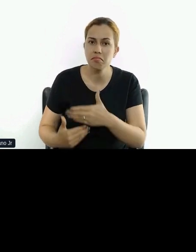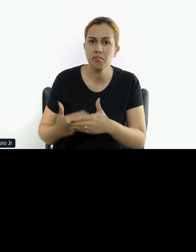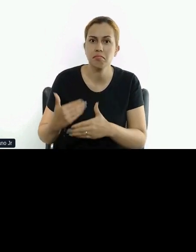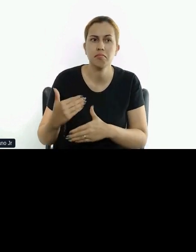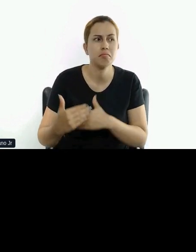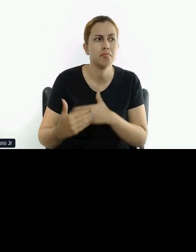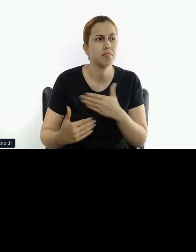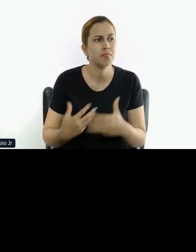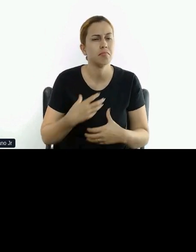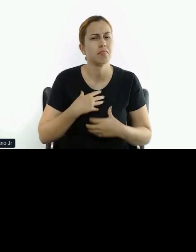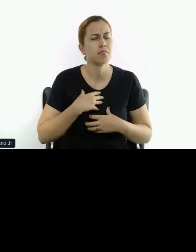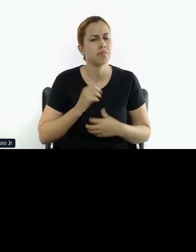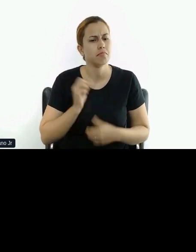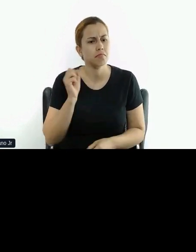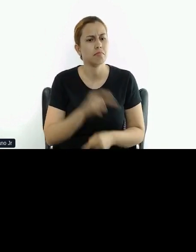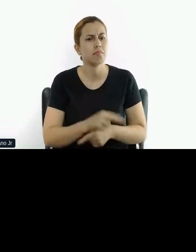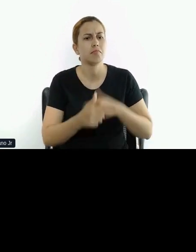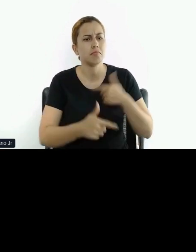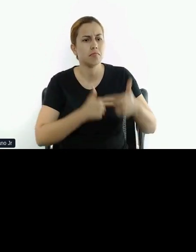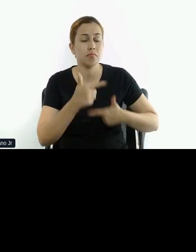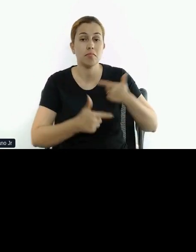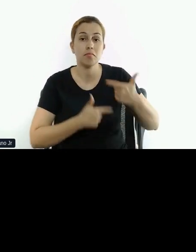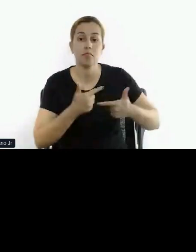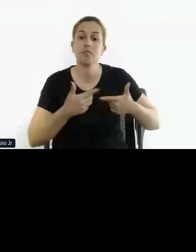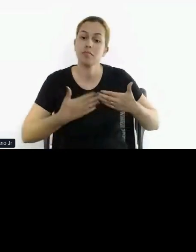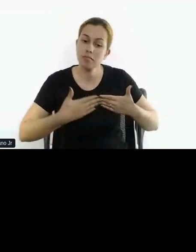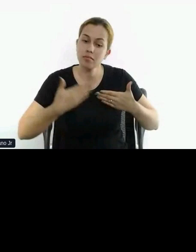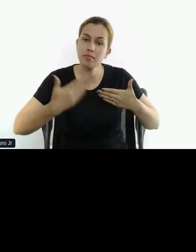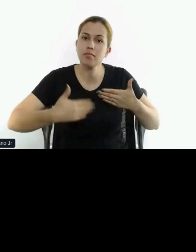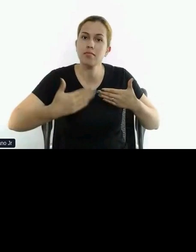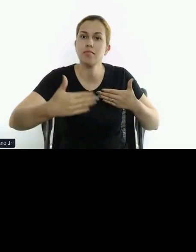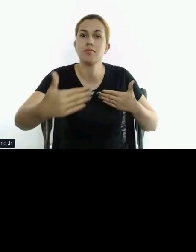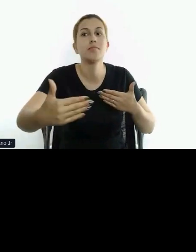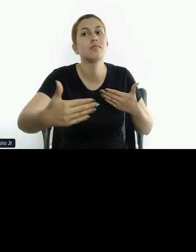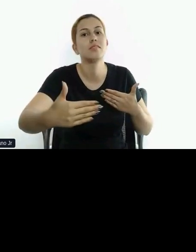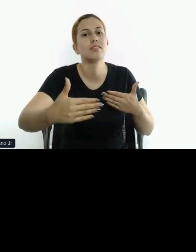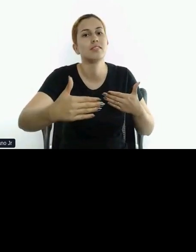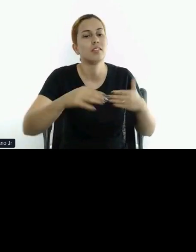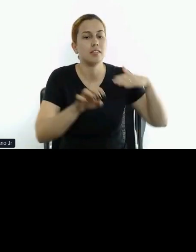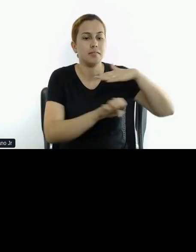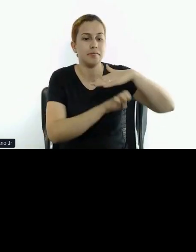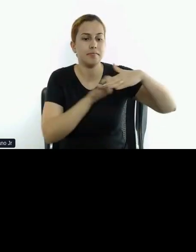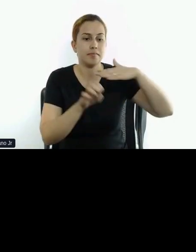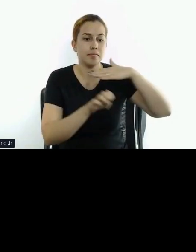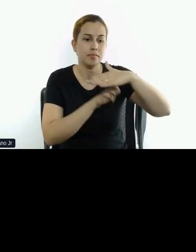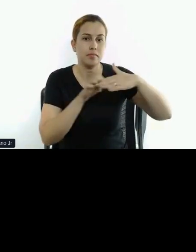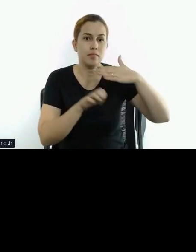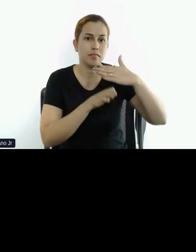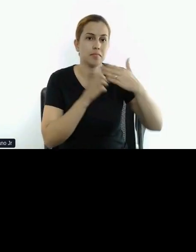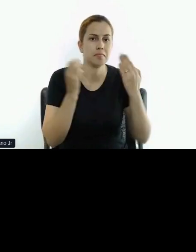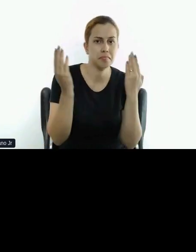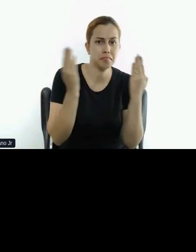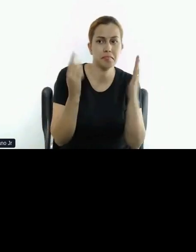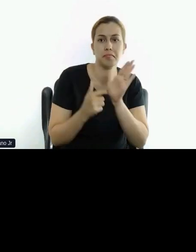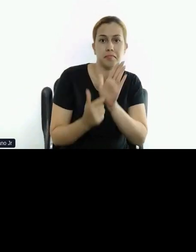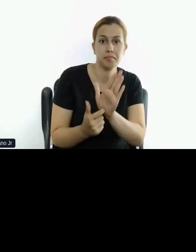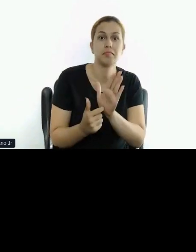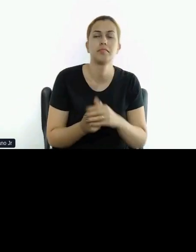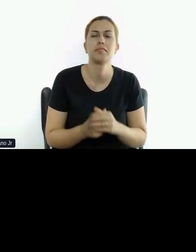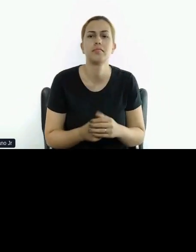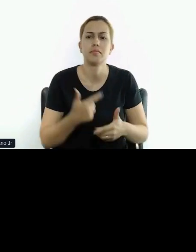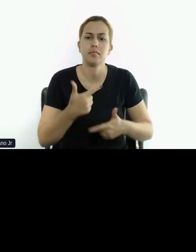de trabalhar com ecoterapia, e desde então ela tem uma empresa chamada Psique, e ela trabalha